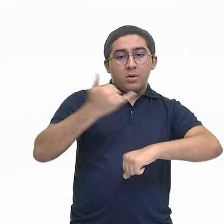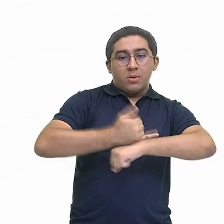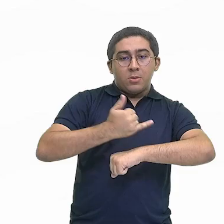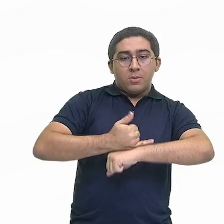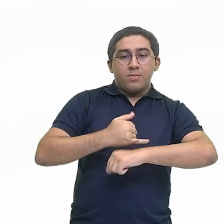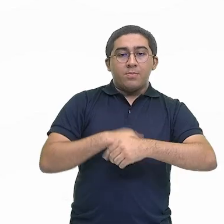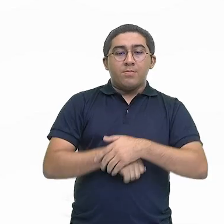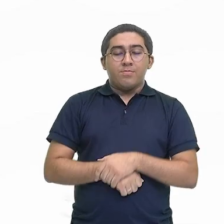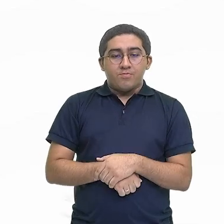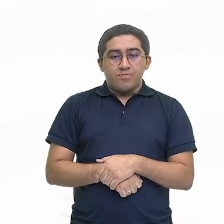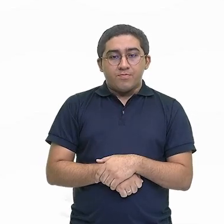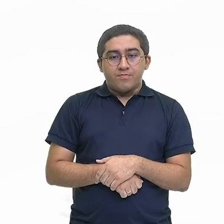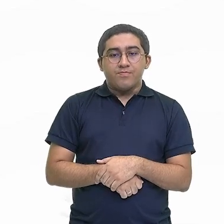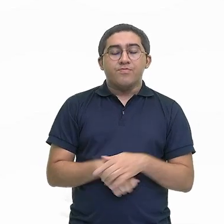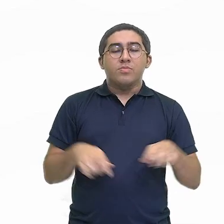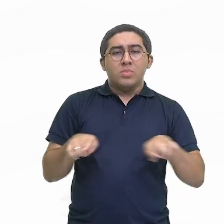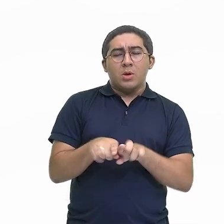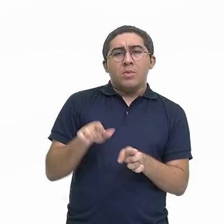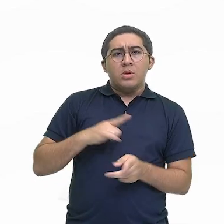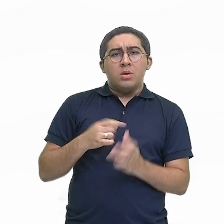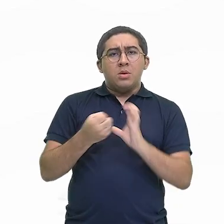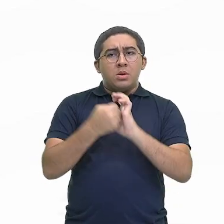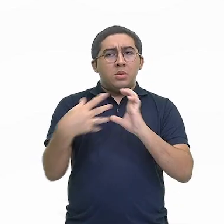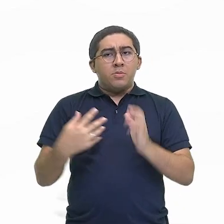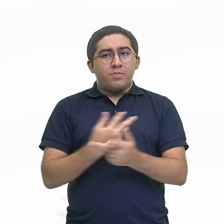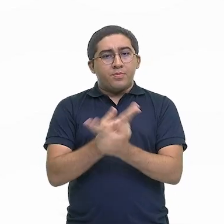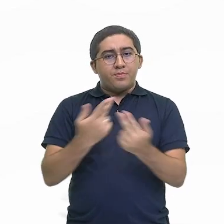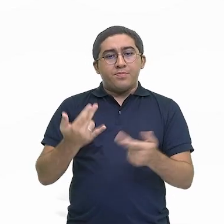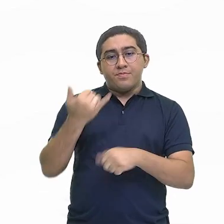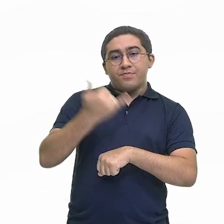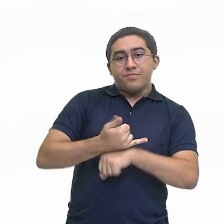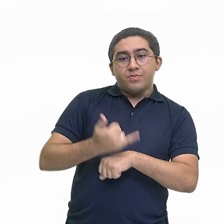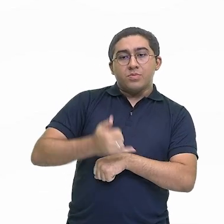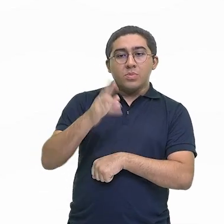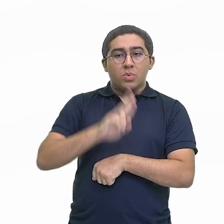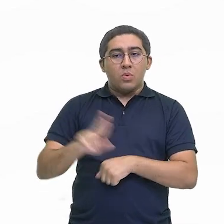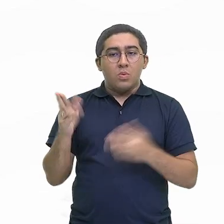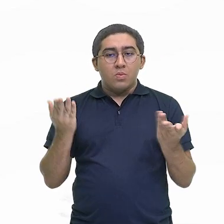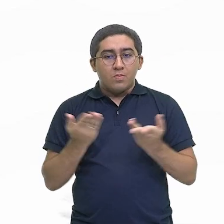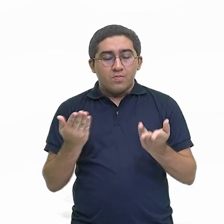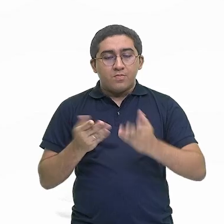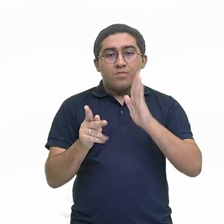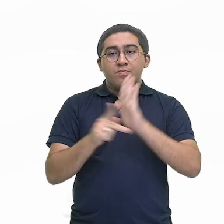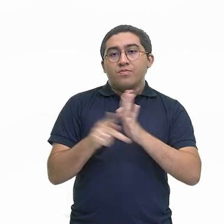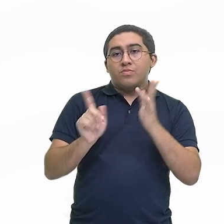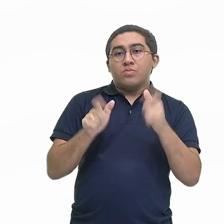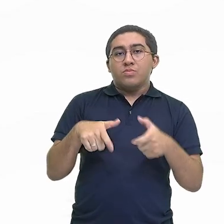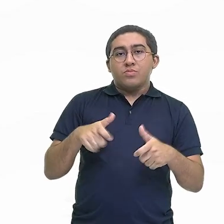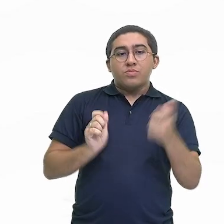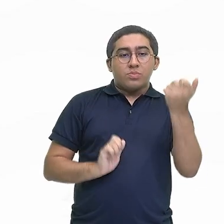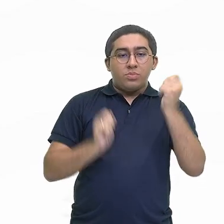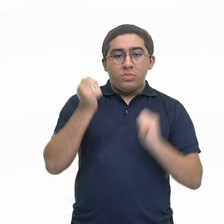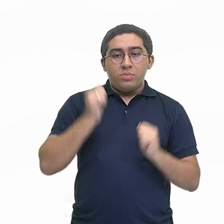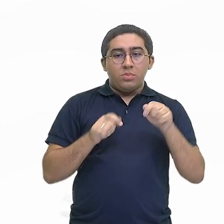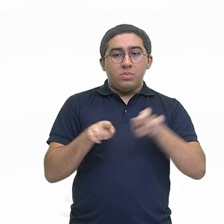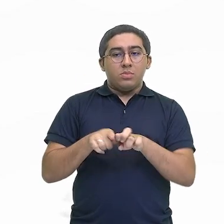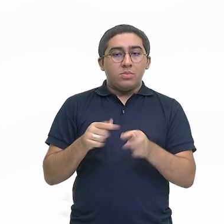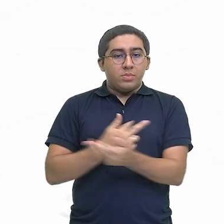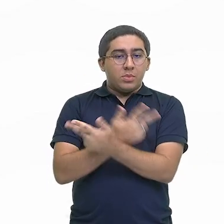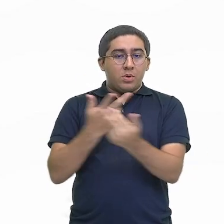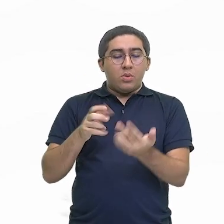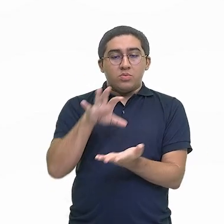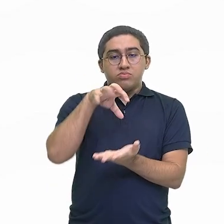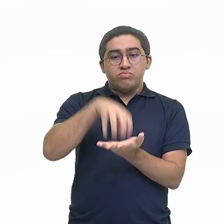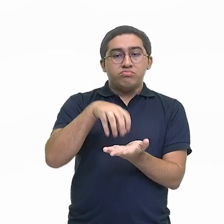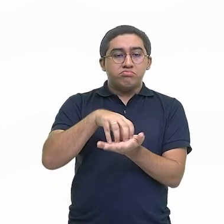ali muitos elementos metálicos que são utilizados hoje na indústria, né, nas fábricas, na